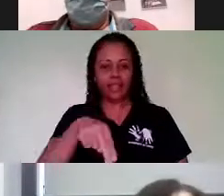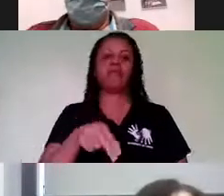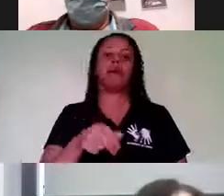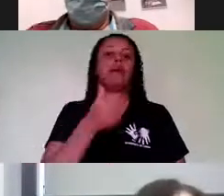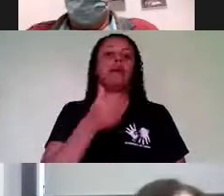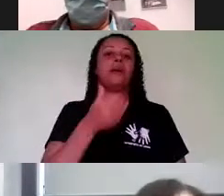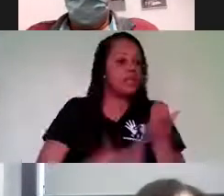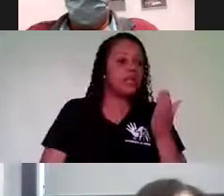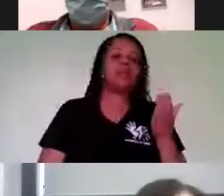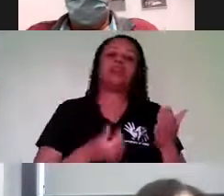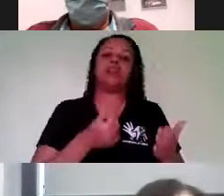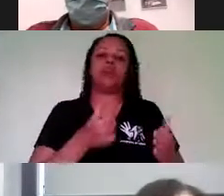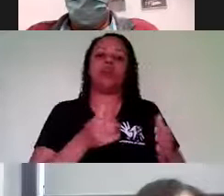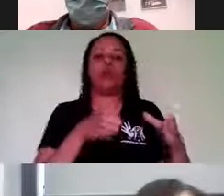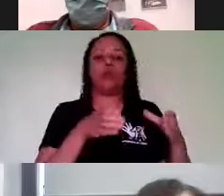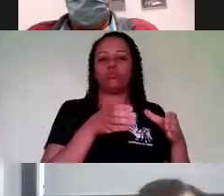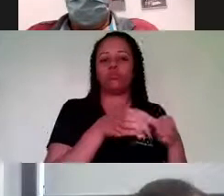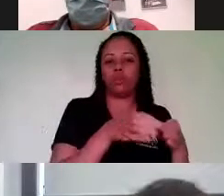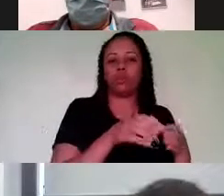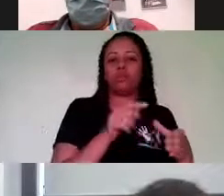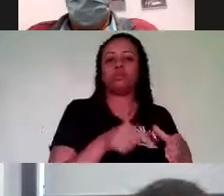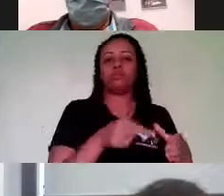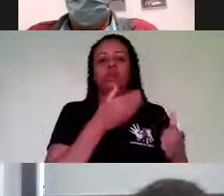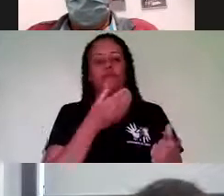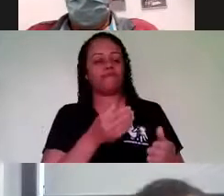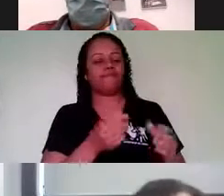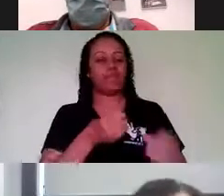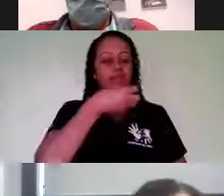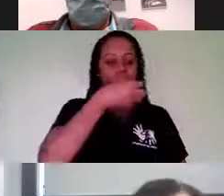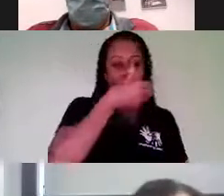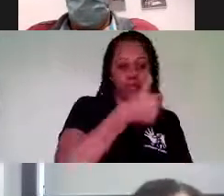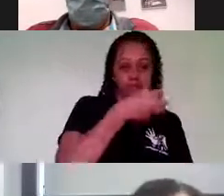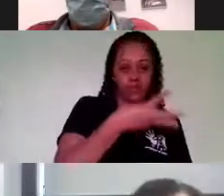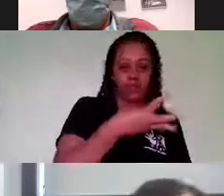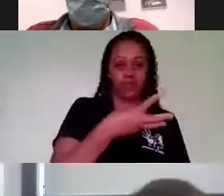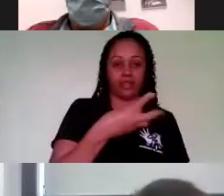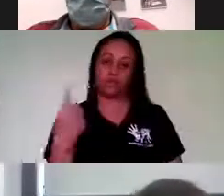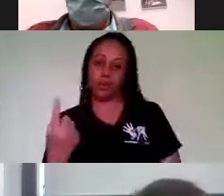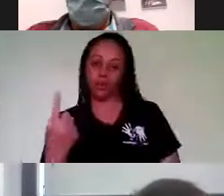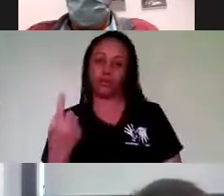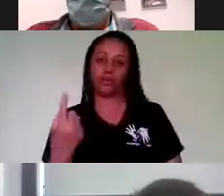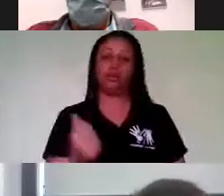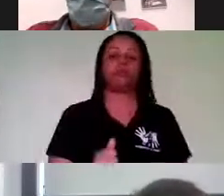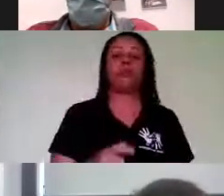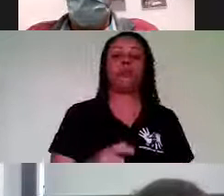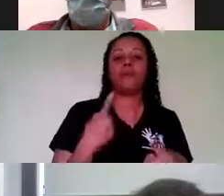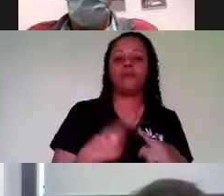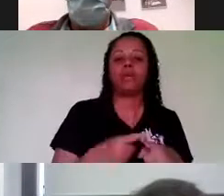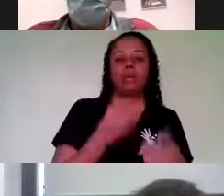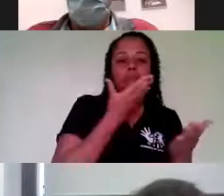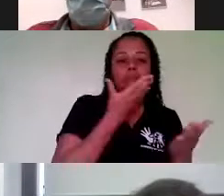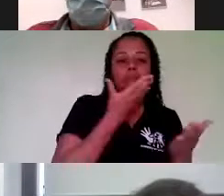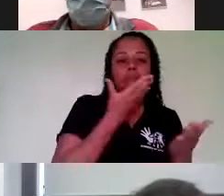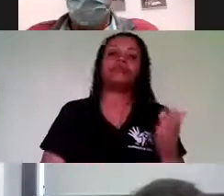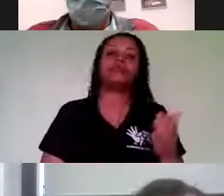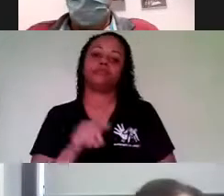já está 13-1, mesmo depois do projeto ser retirado de pauta, porque ia tomar um pau lascado.